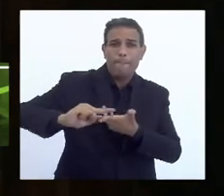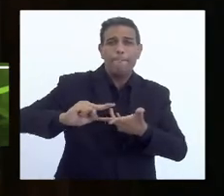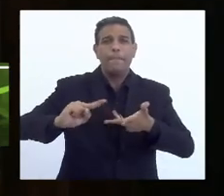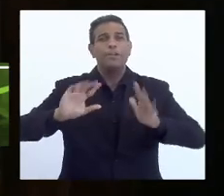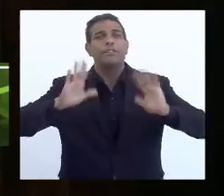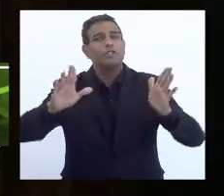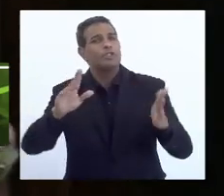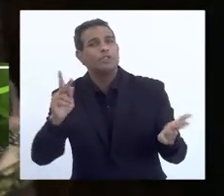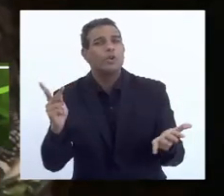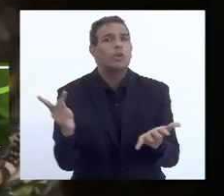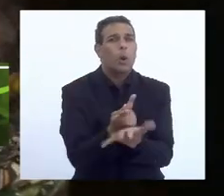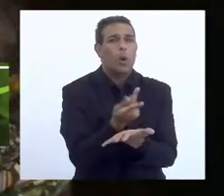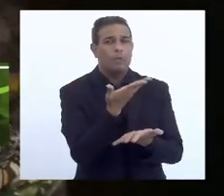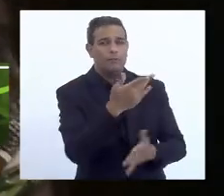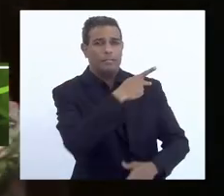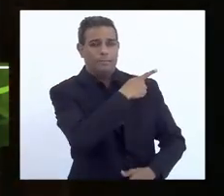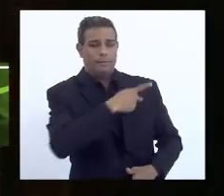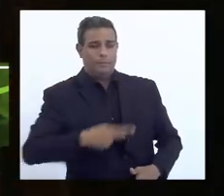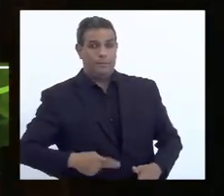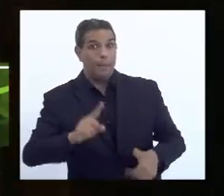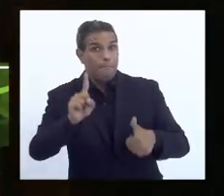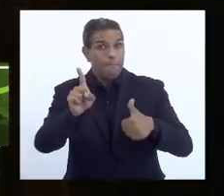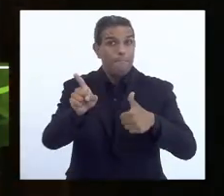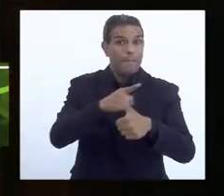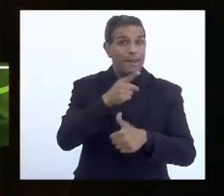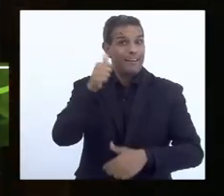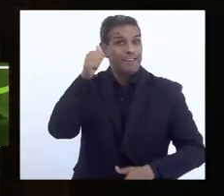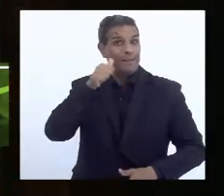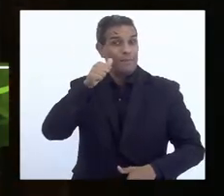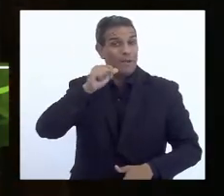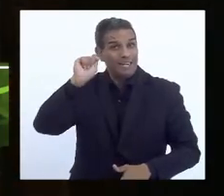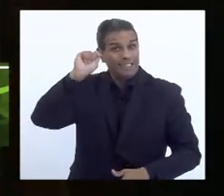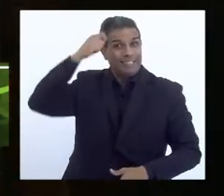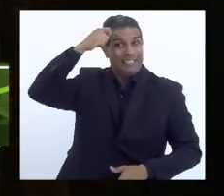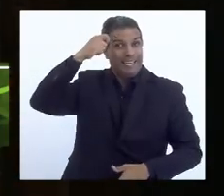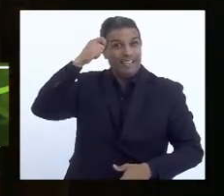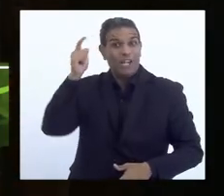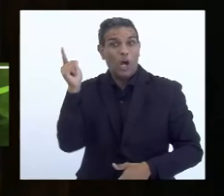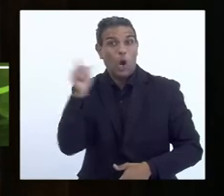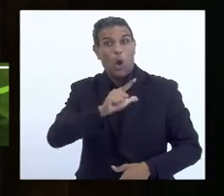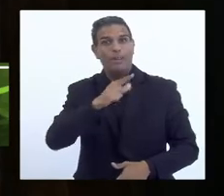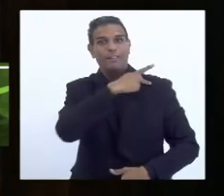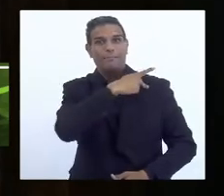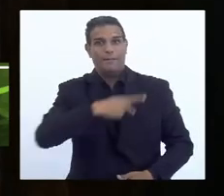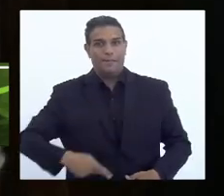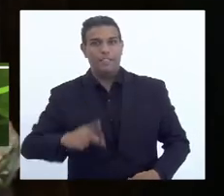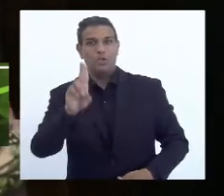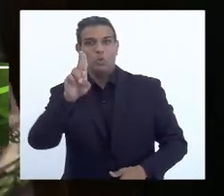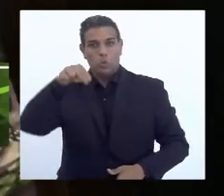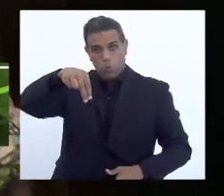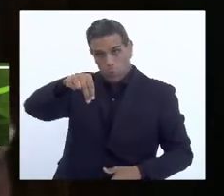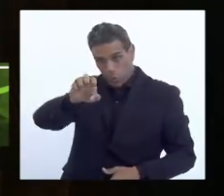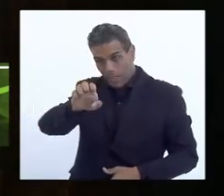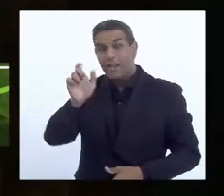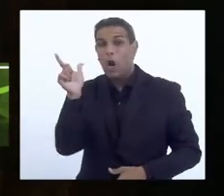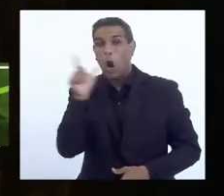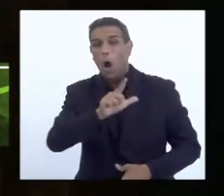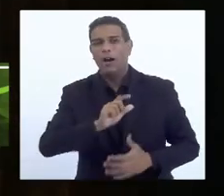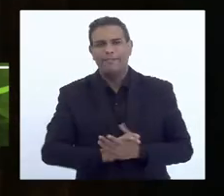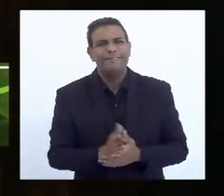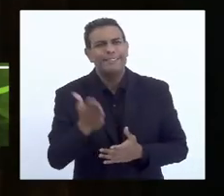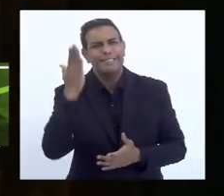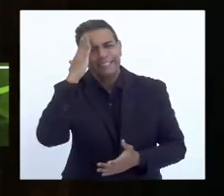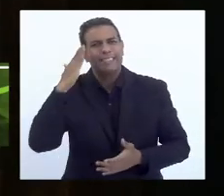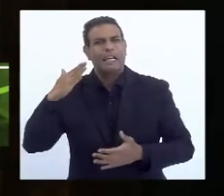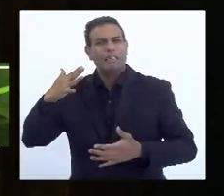aconteceu. A nossa presidenta da UNE, a primeira presidenta negra eleita da história da União Nacional dos Estudantes, dos